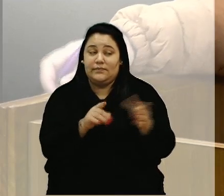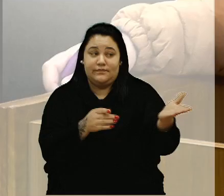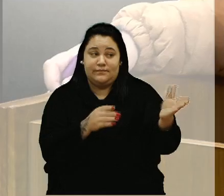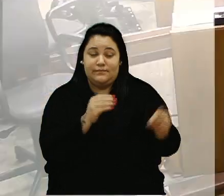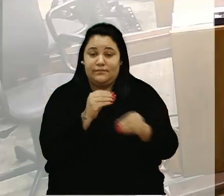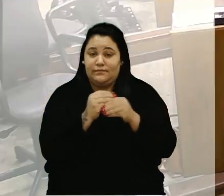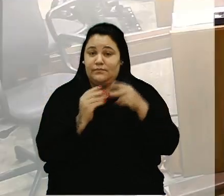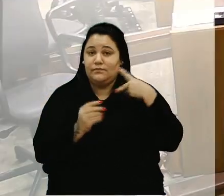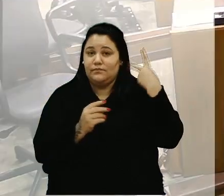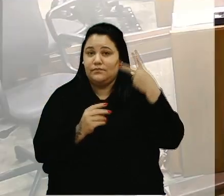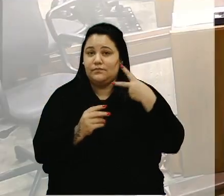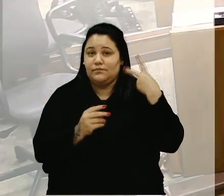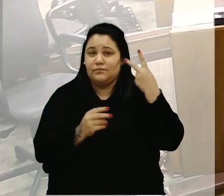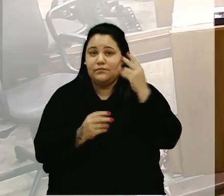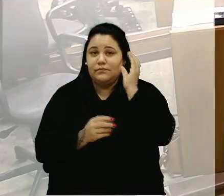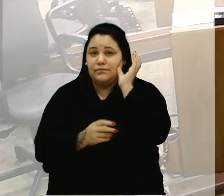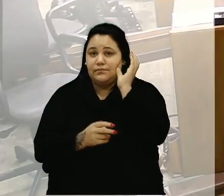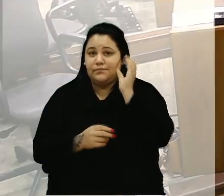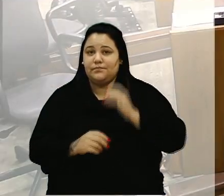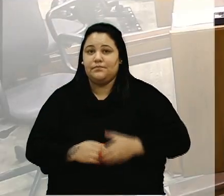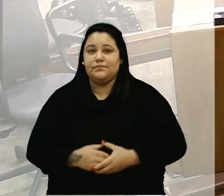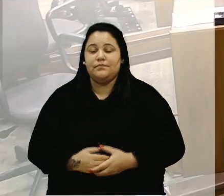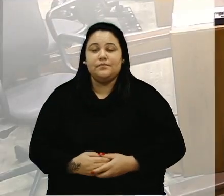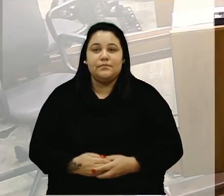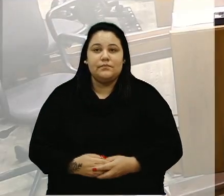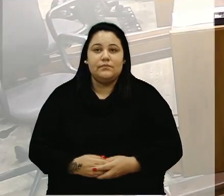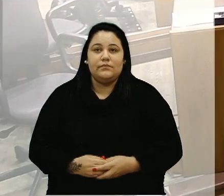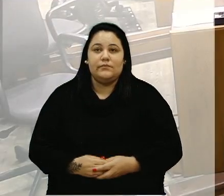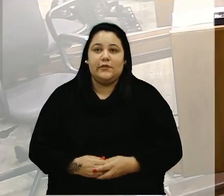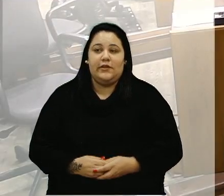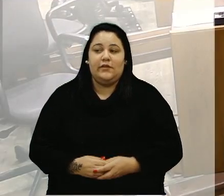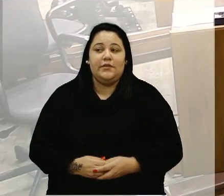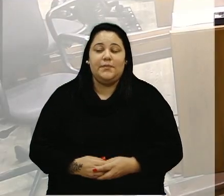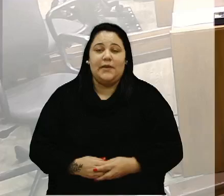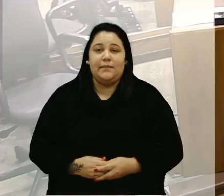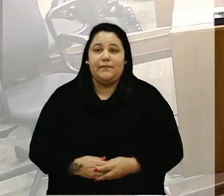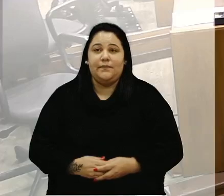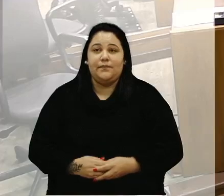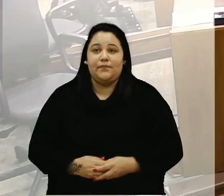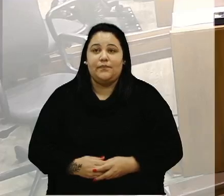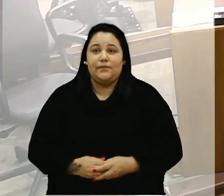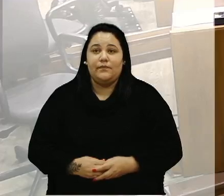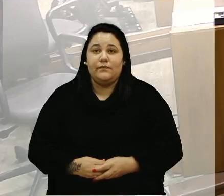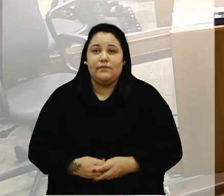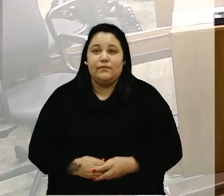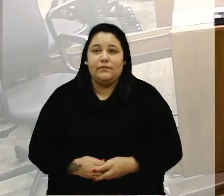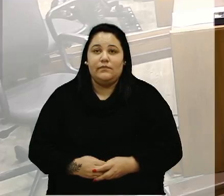parte, vereador Cadore. Vereador,